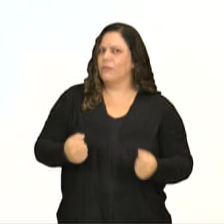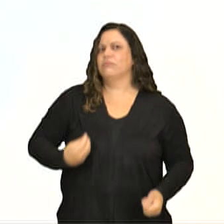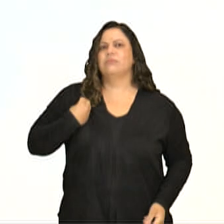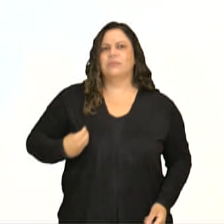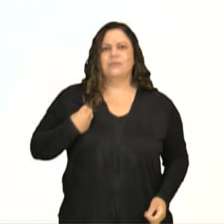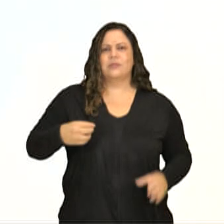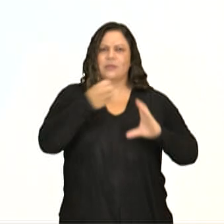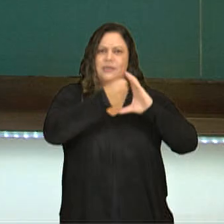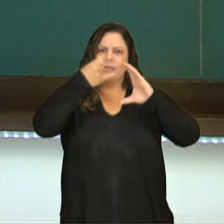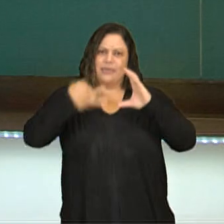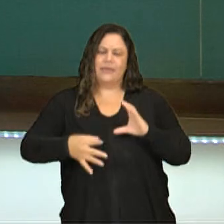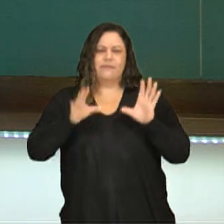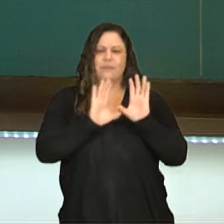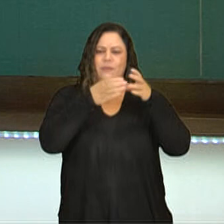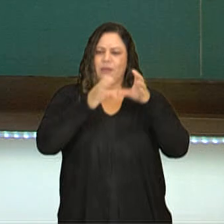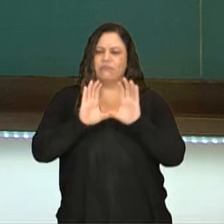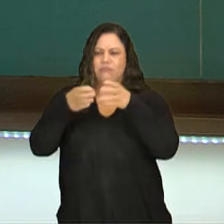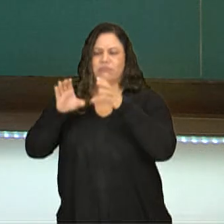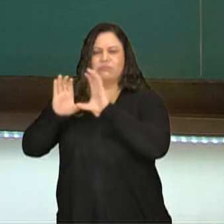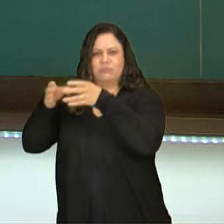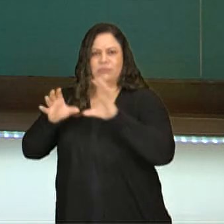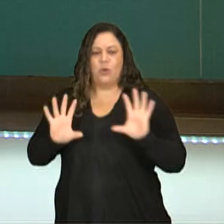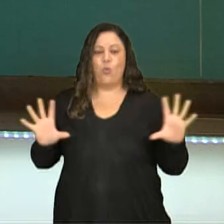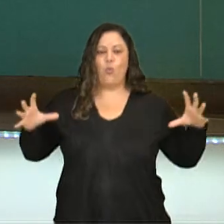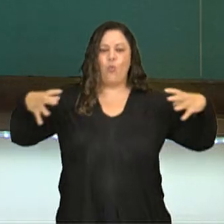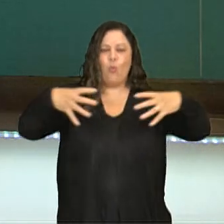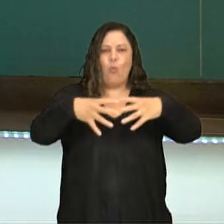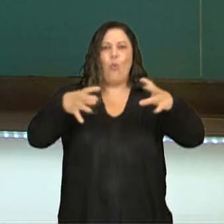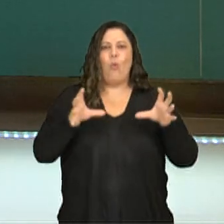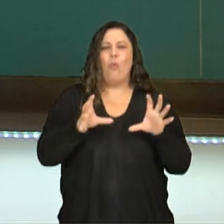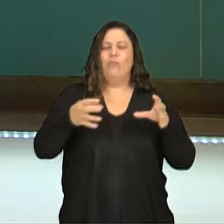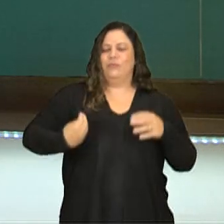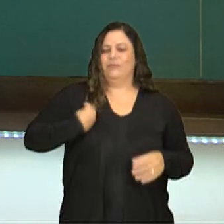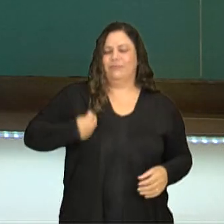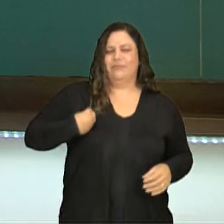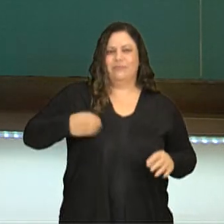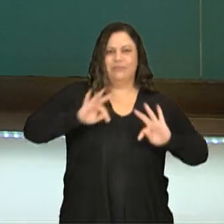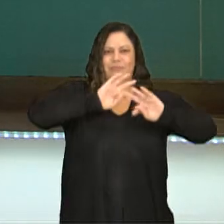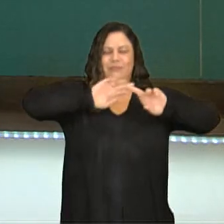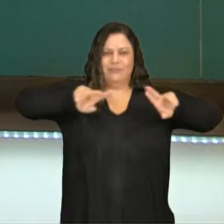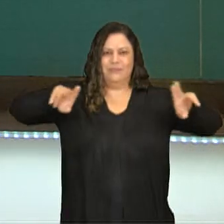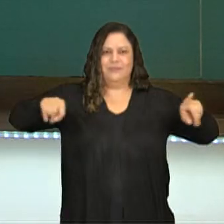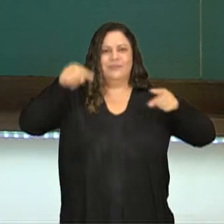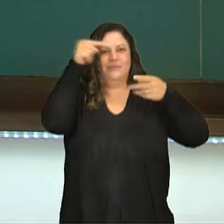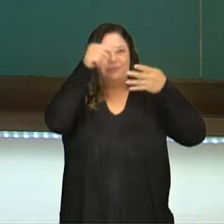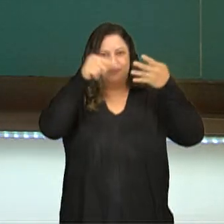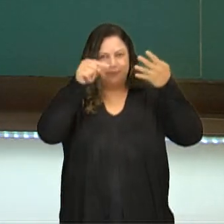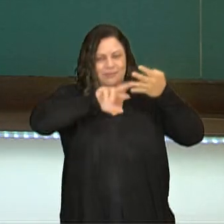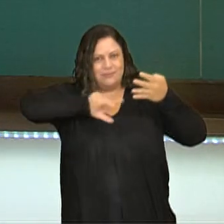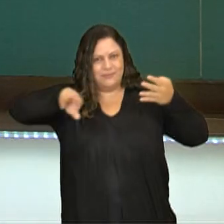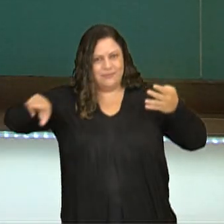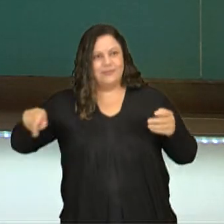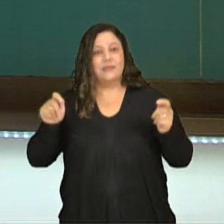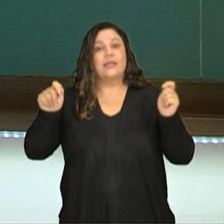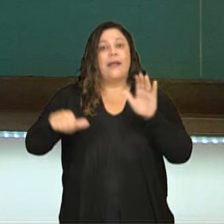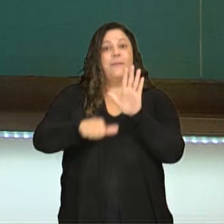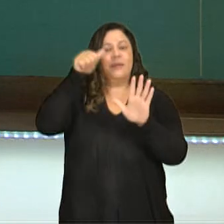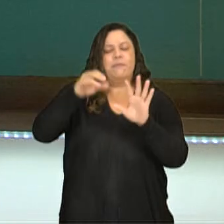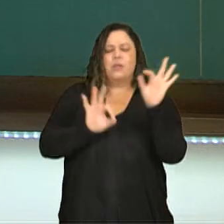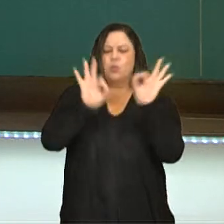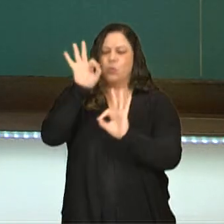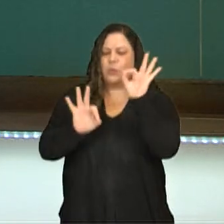os tornam, que os classificam dentro desse grupo de seres vivos, portanto, né? Primeiro de tudo, eles têm